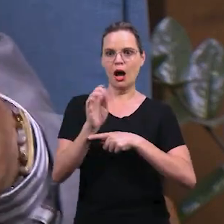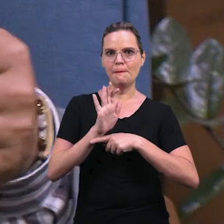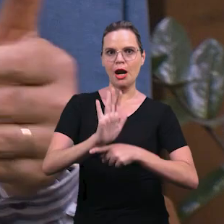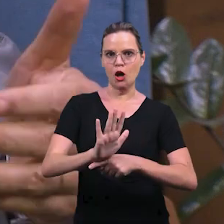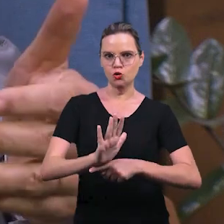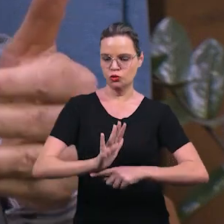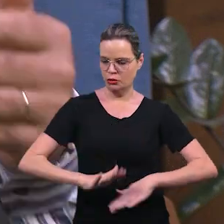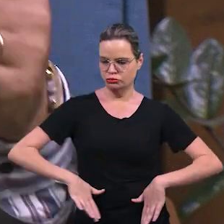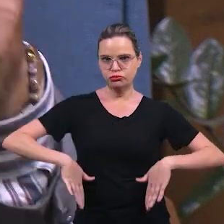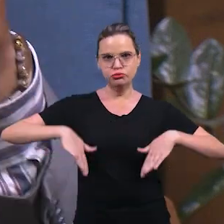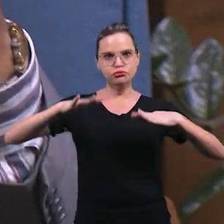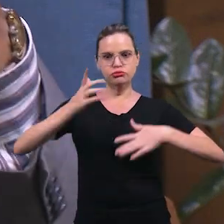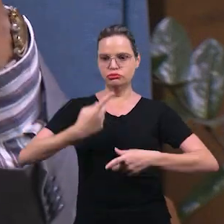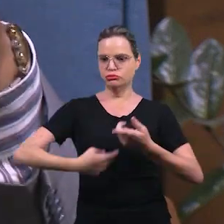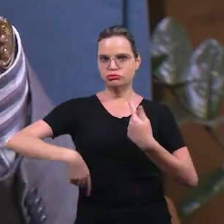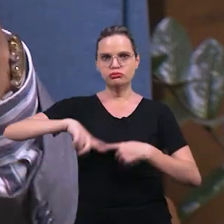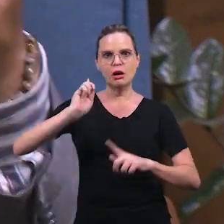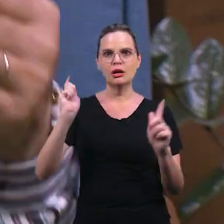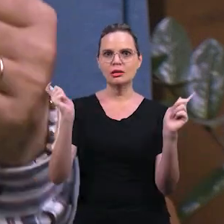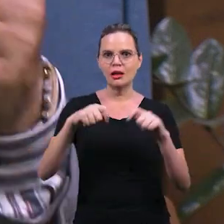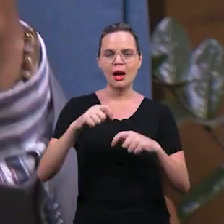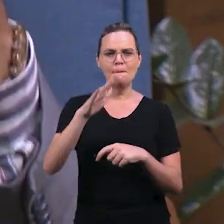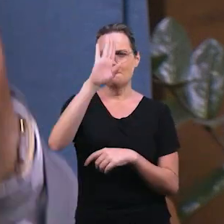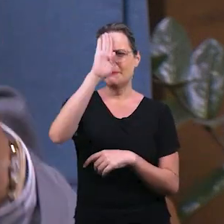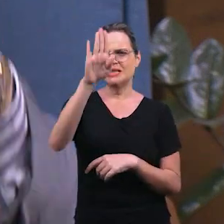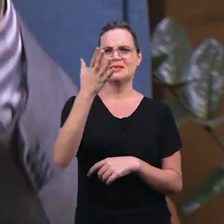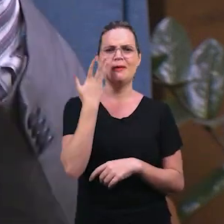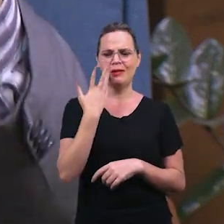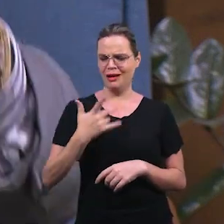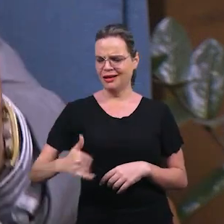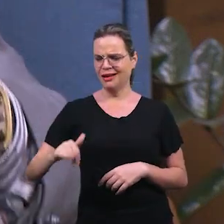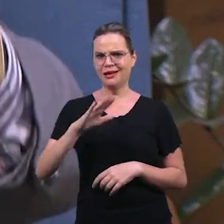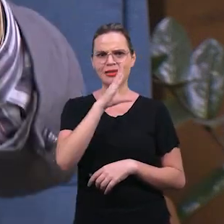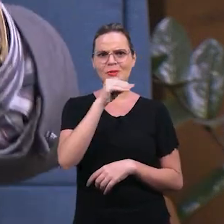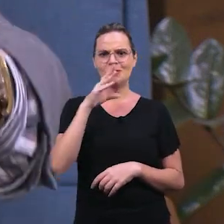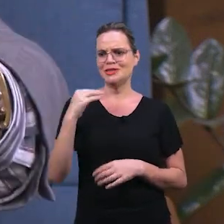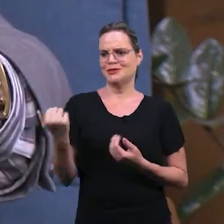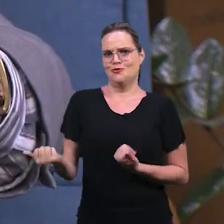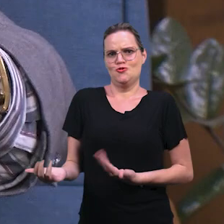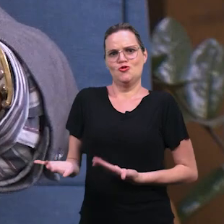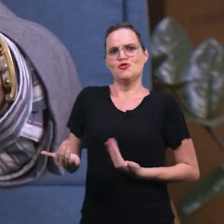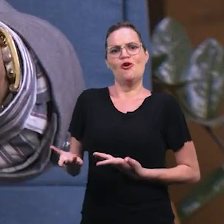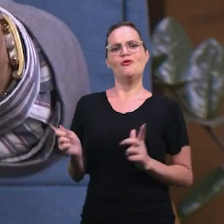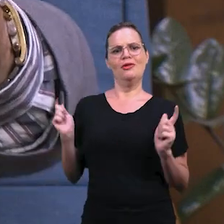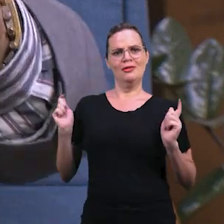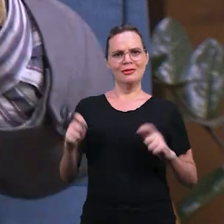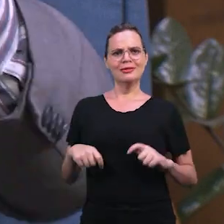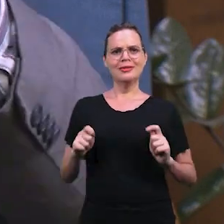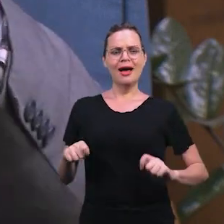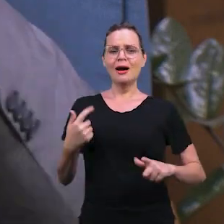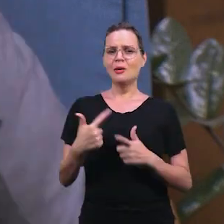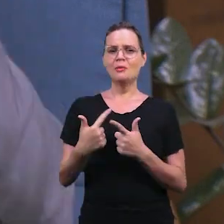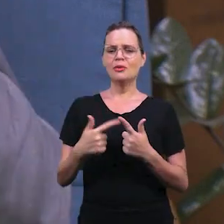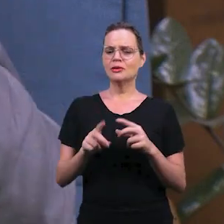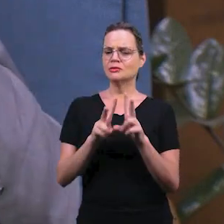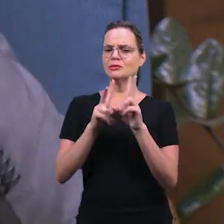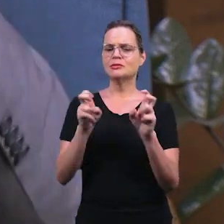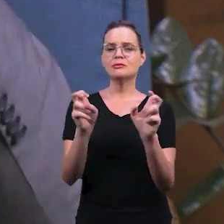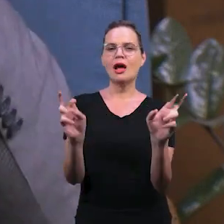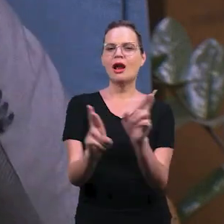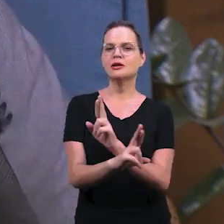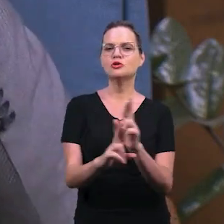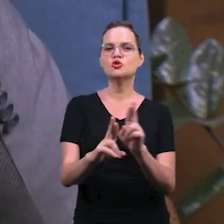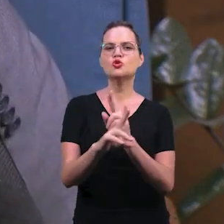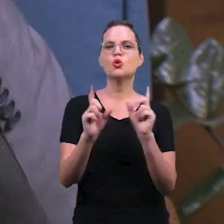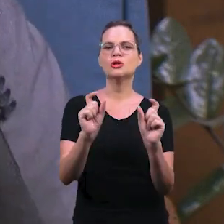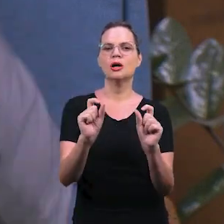na formação, principalmente da criança, do adolescente, do jovem, em relação ou frente